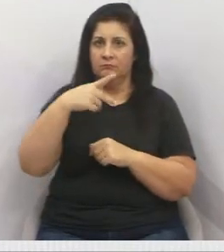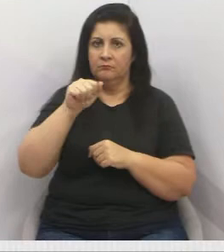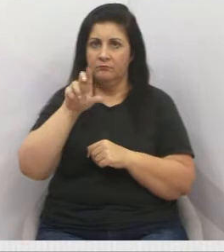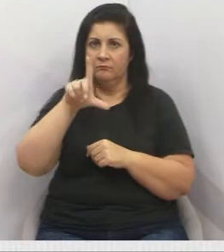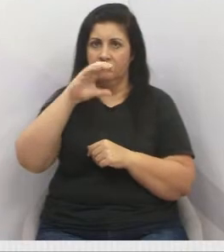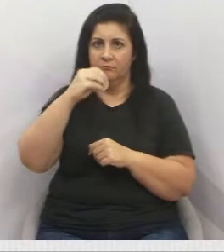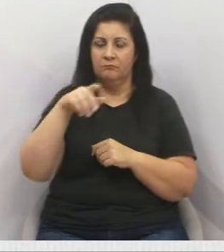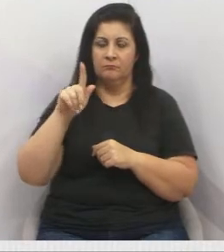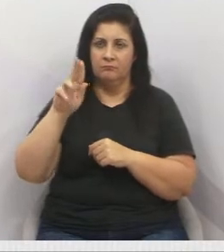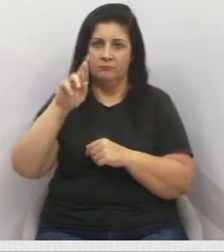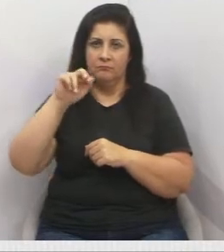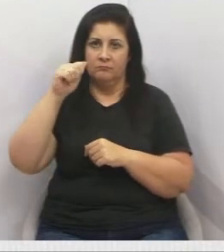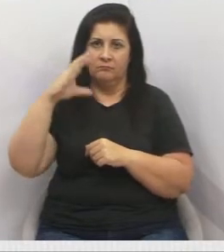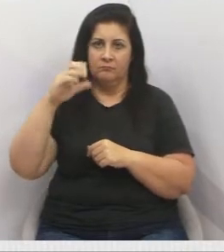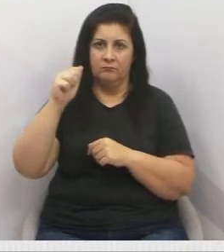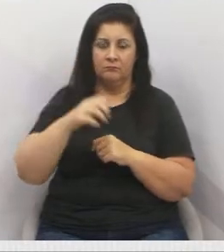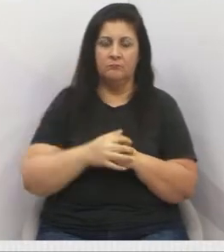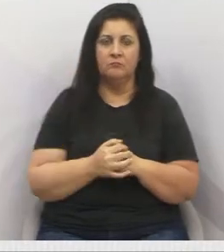Graça.